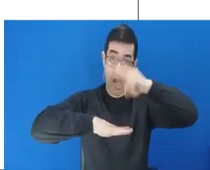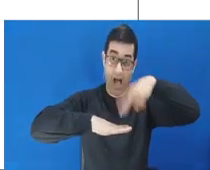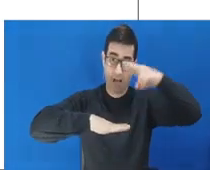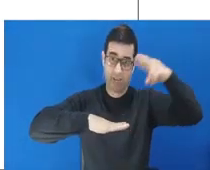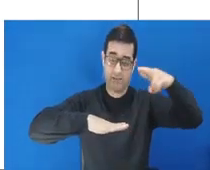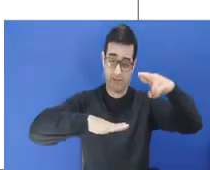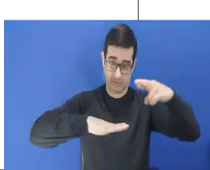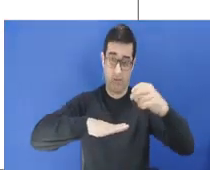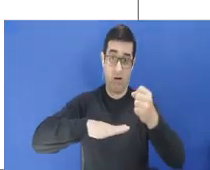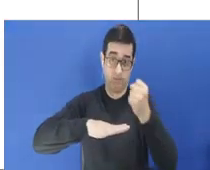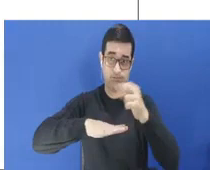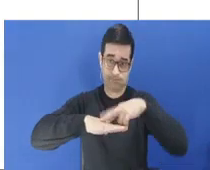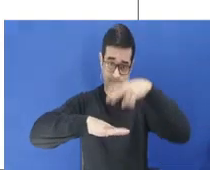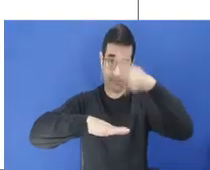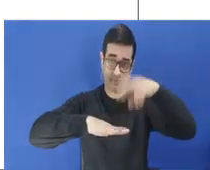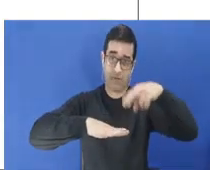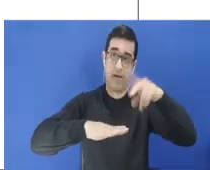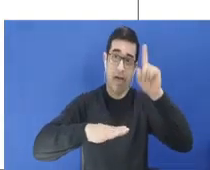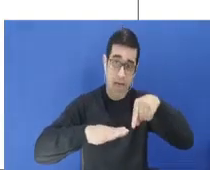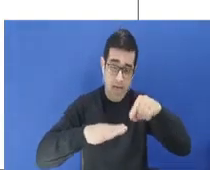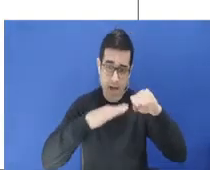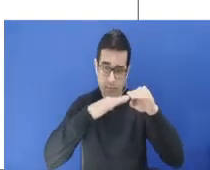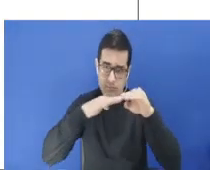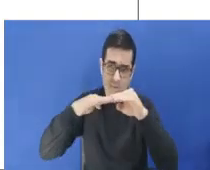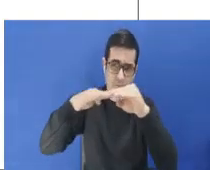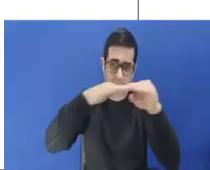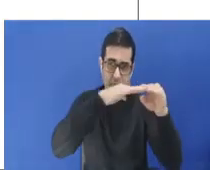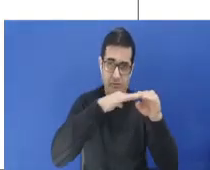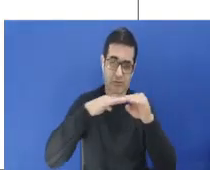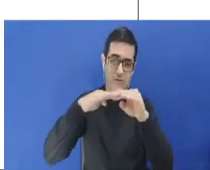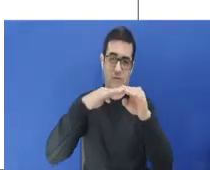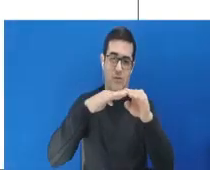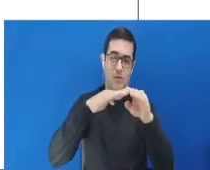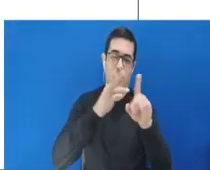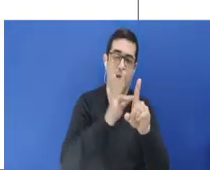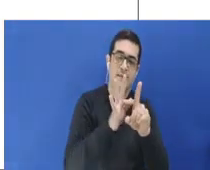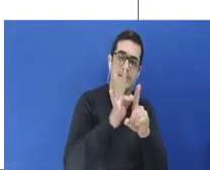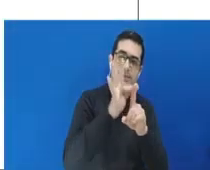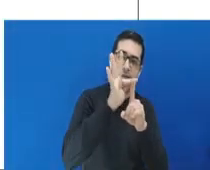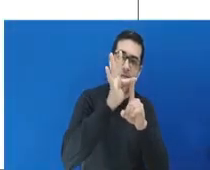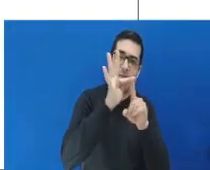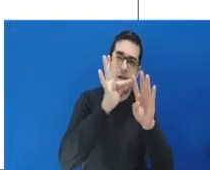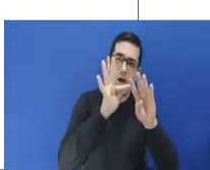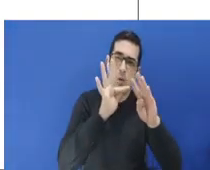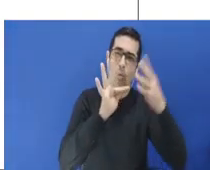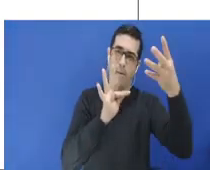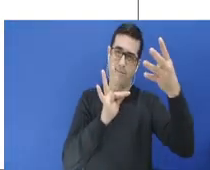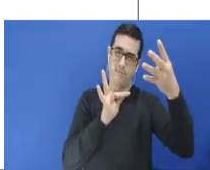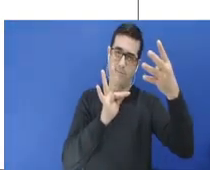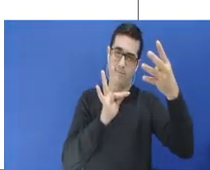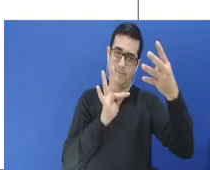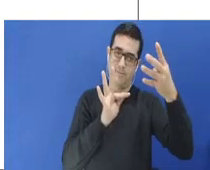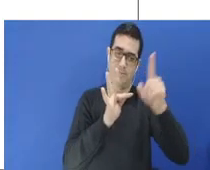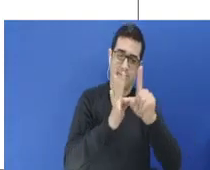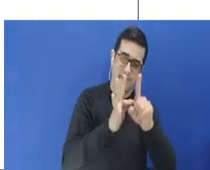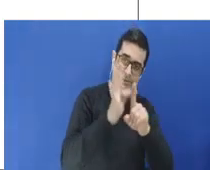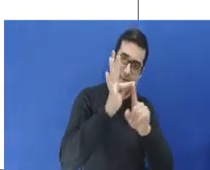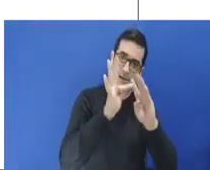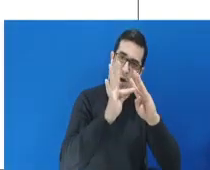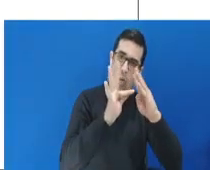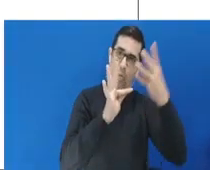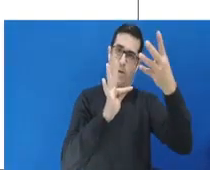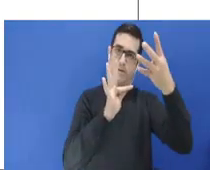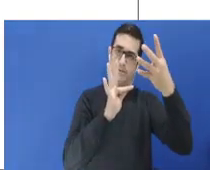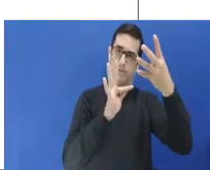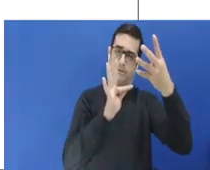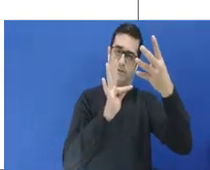é proporcional à temperatura elevada à quarta, ou seja, a temperatura na quarta potência. O que quer dizer